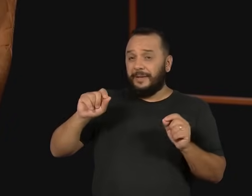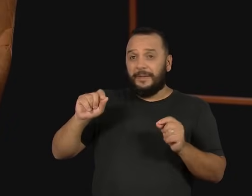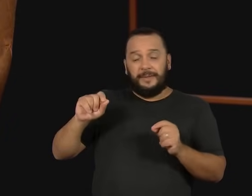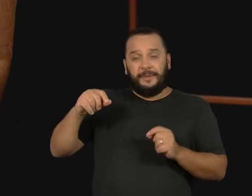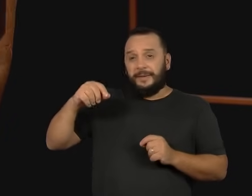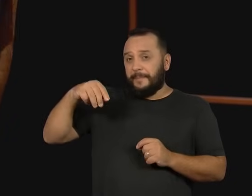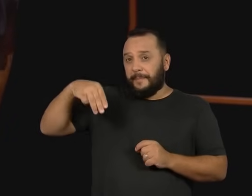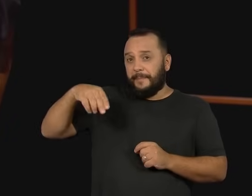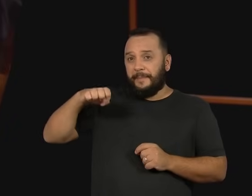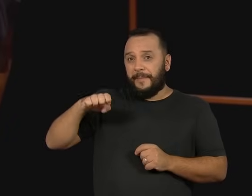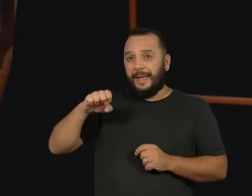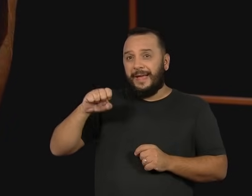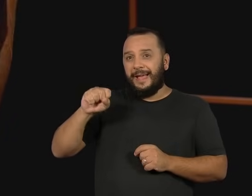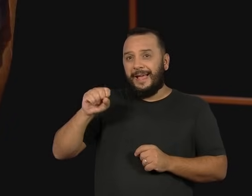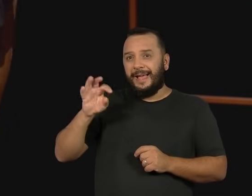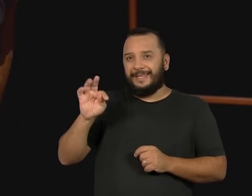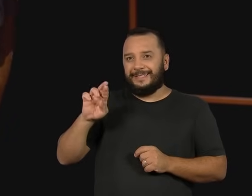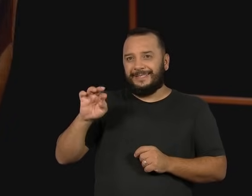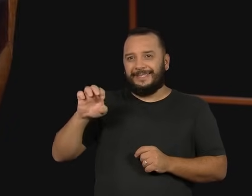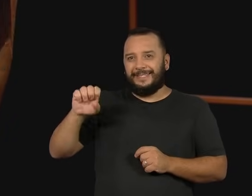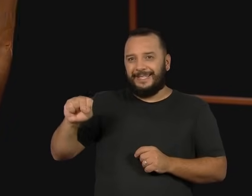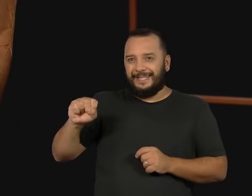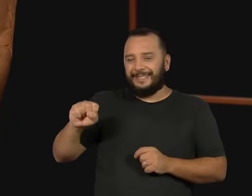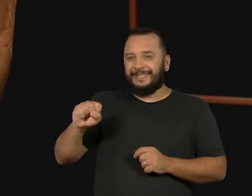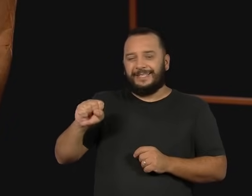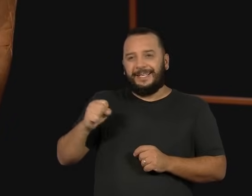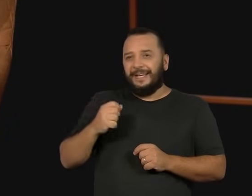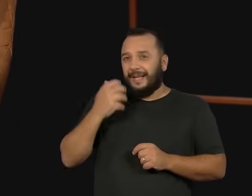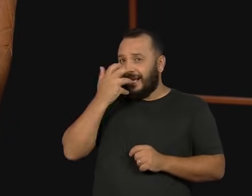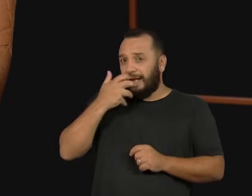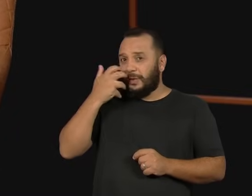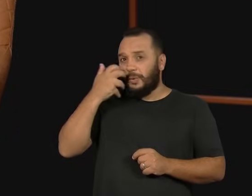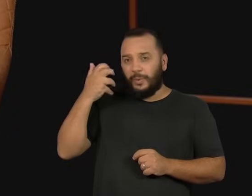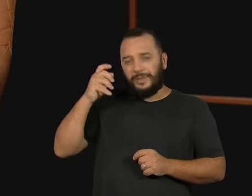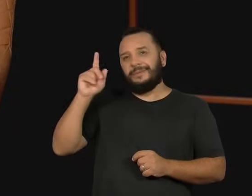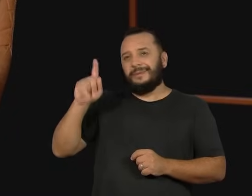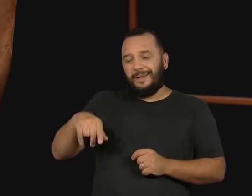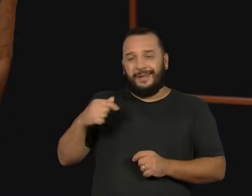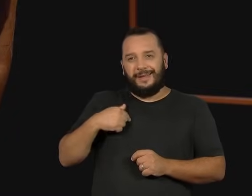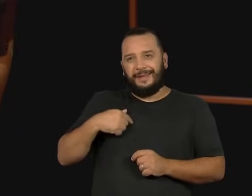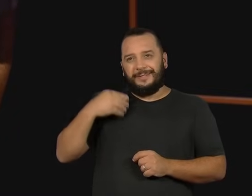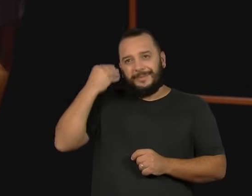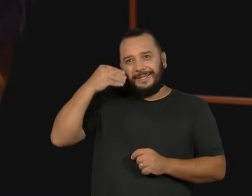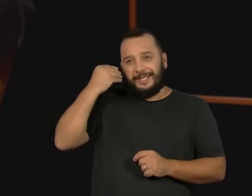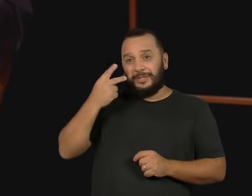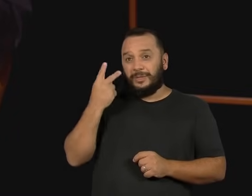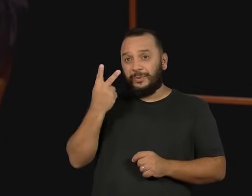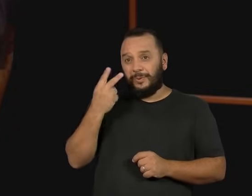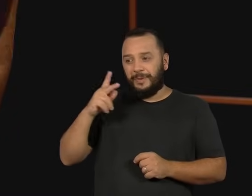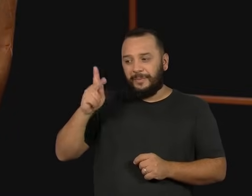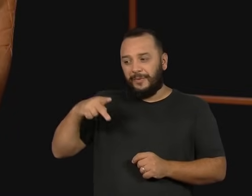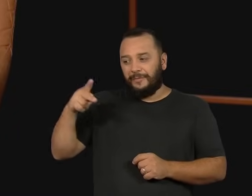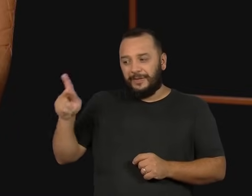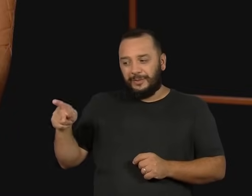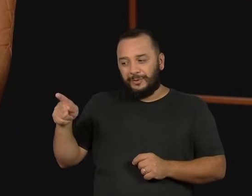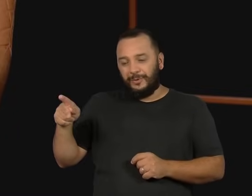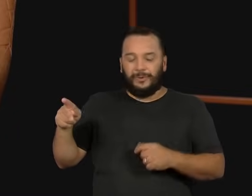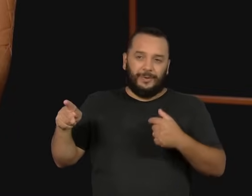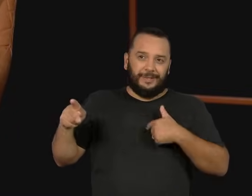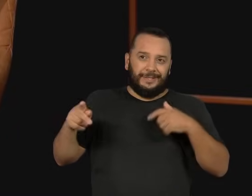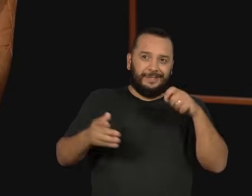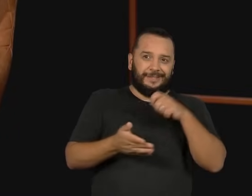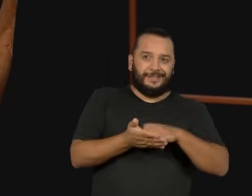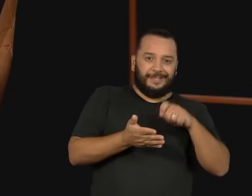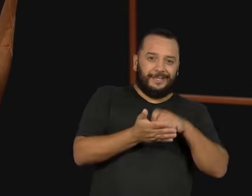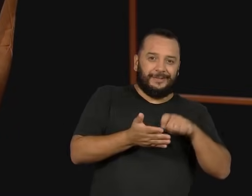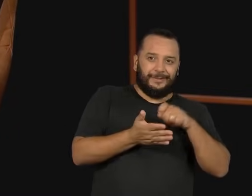Cantores, que é uma música sobre essa experiência de sermos os dois professores universitários